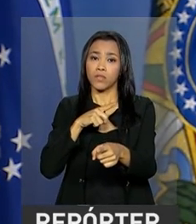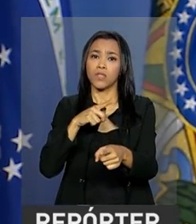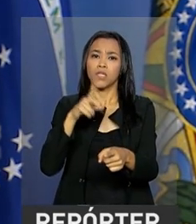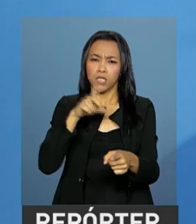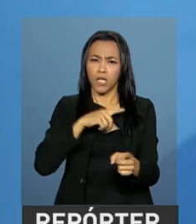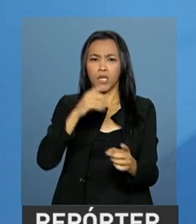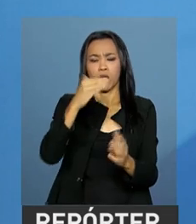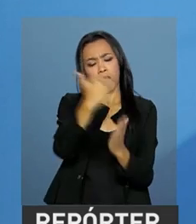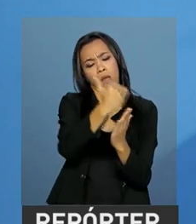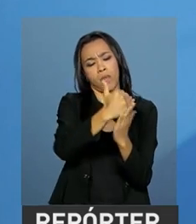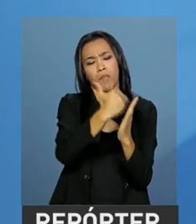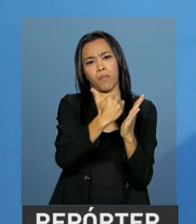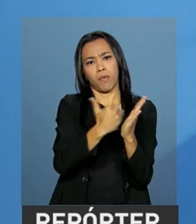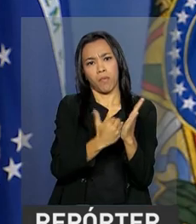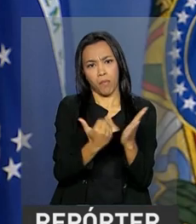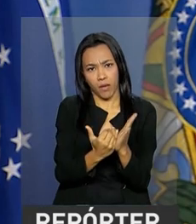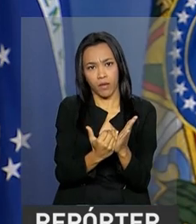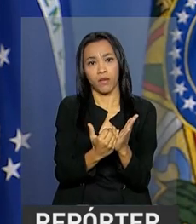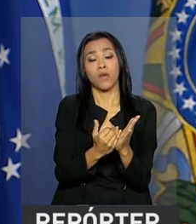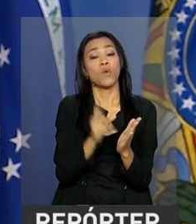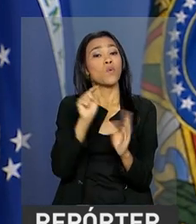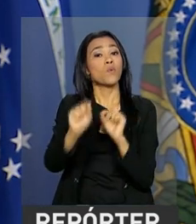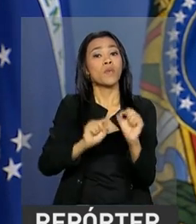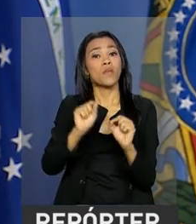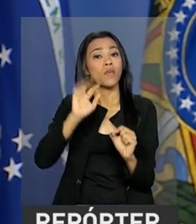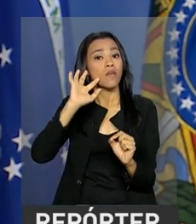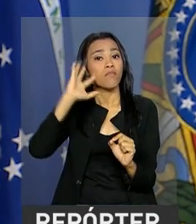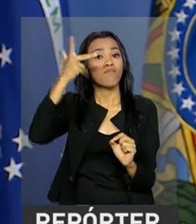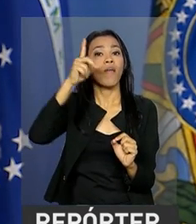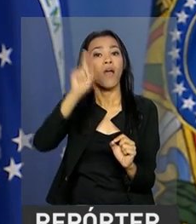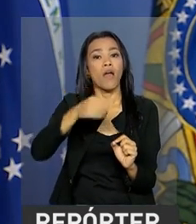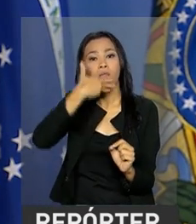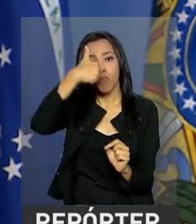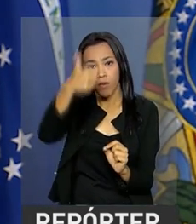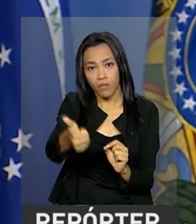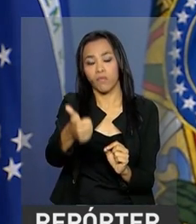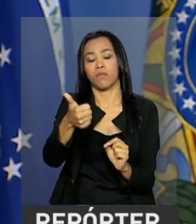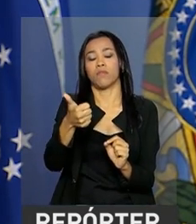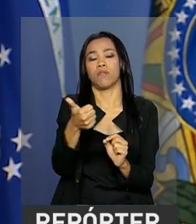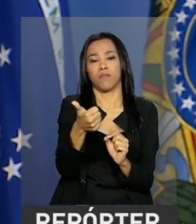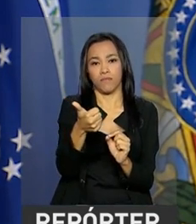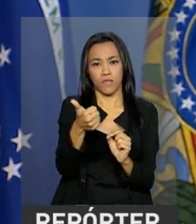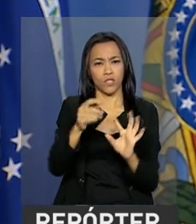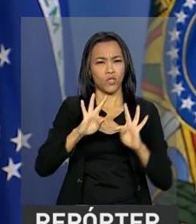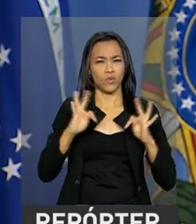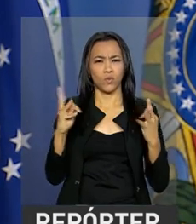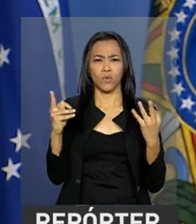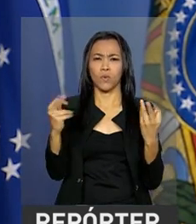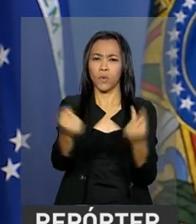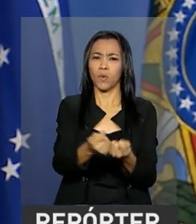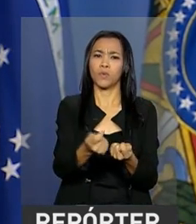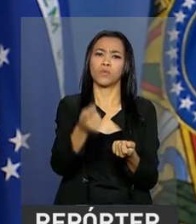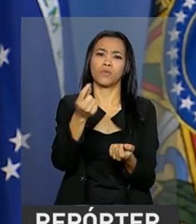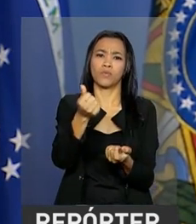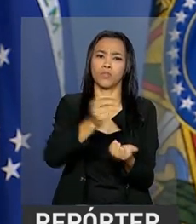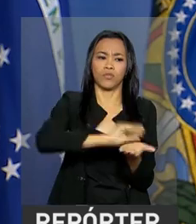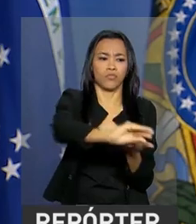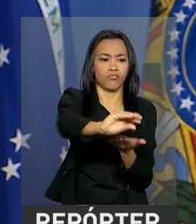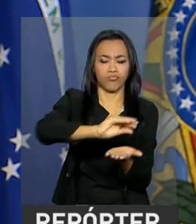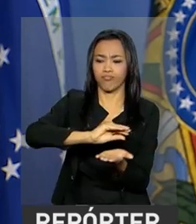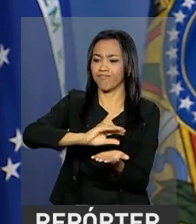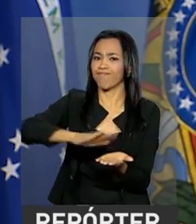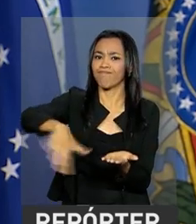cronograma em dia mas o que se busca é melhorar portanto a eficiência de todos os investimentos públicos em matéria de